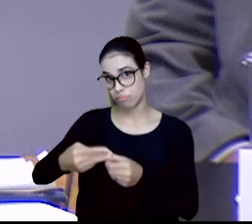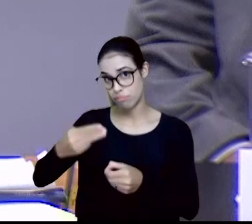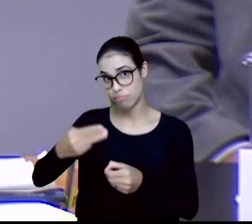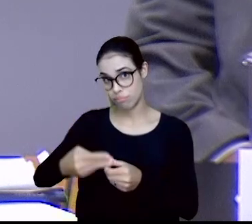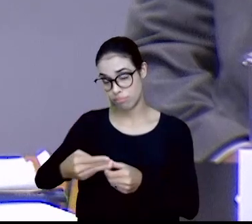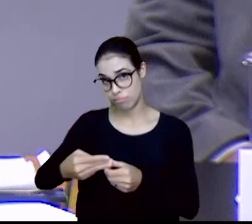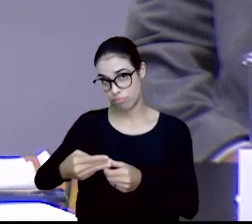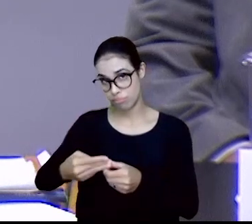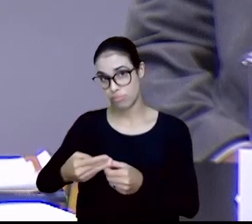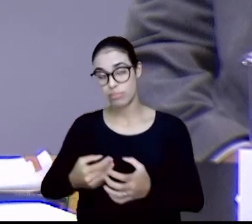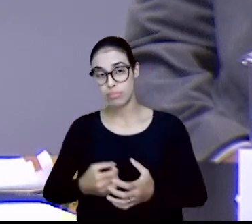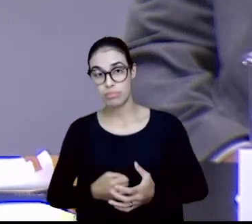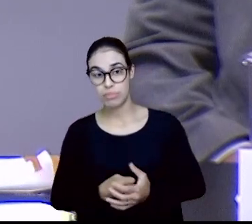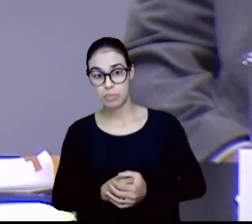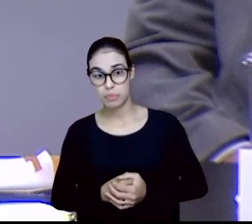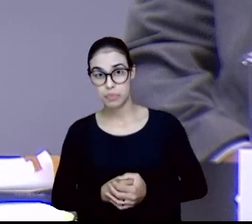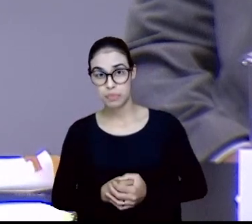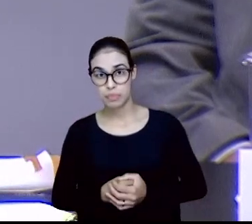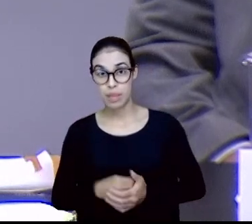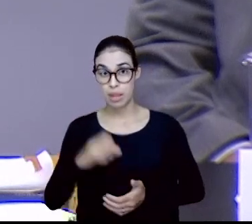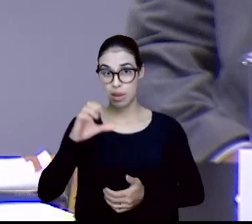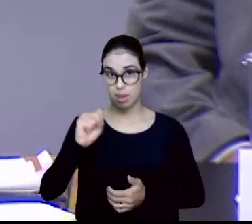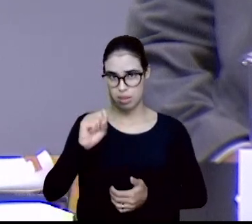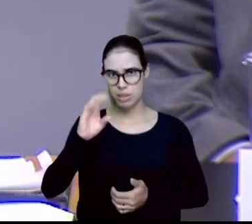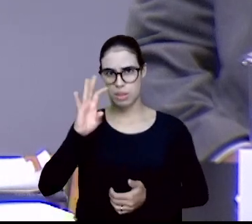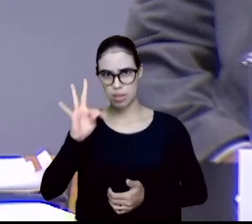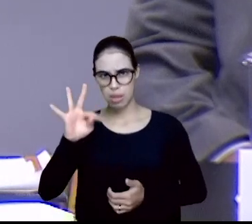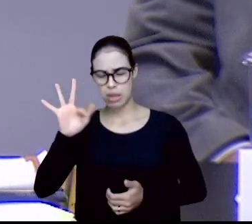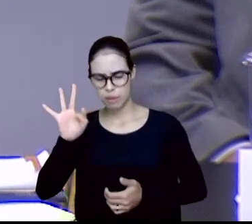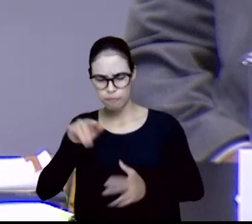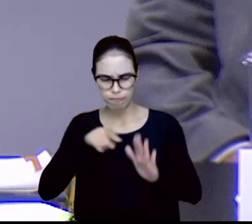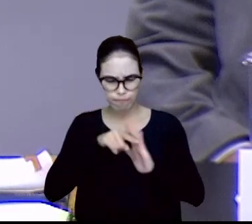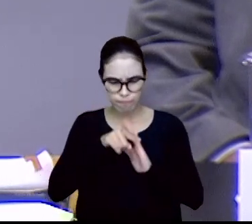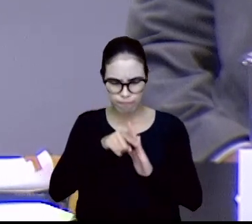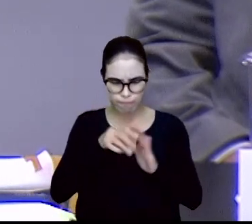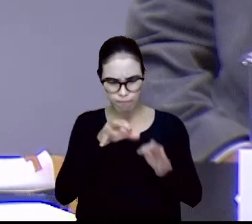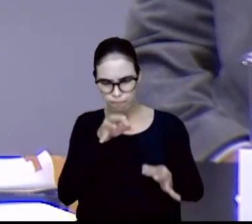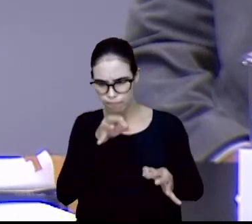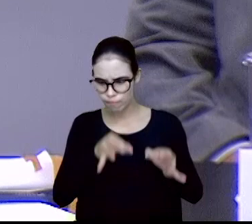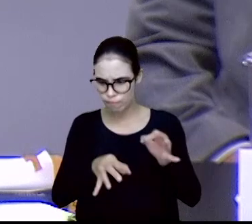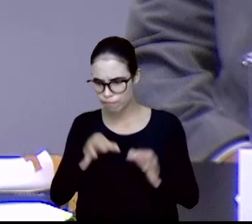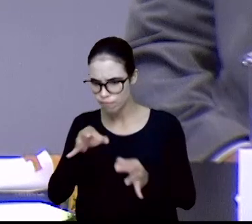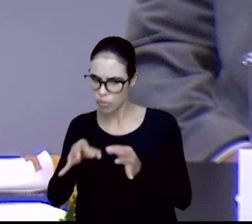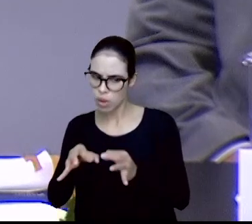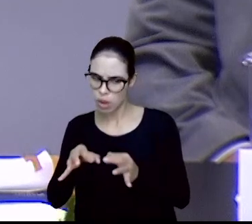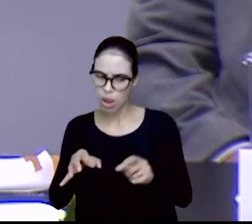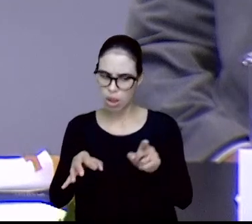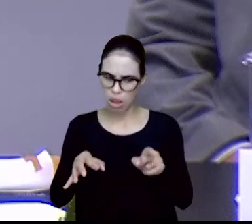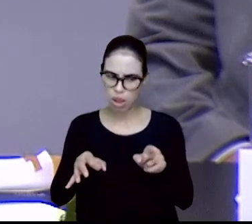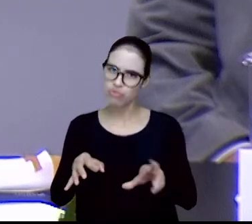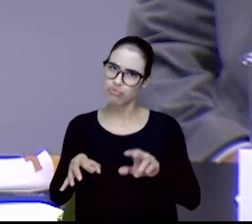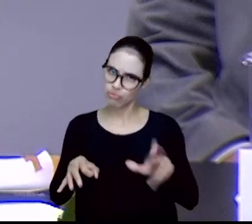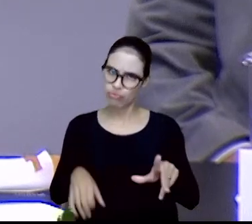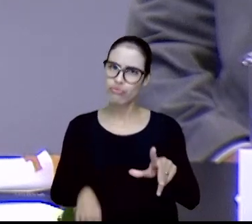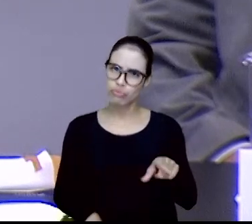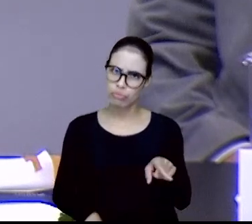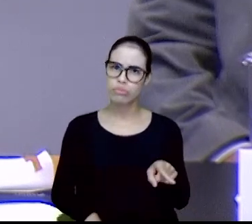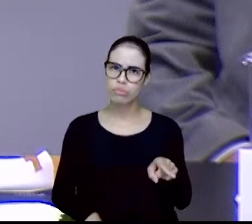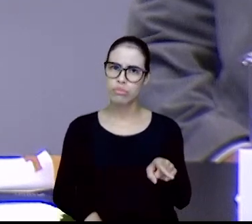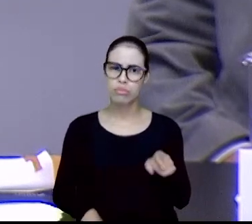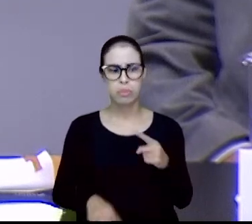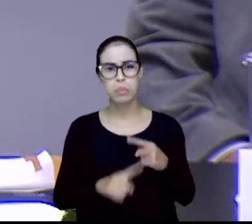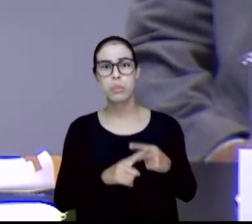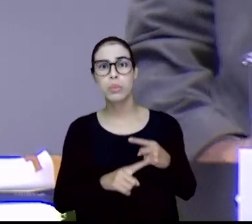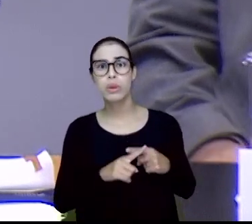Supremo distinguiu a criação desse precedente por entender que ali se estava